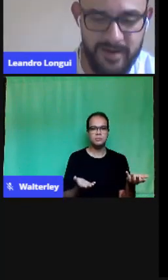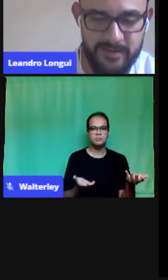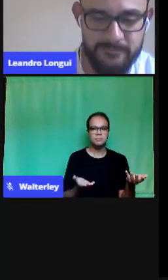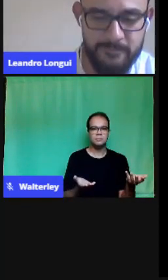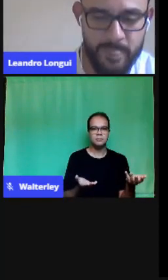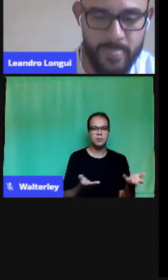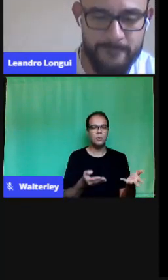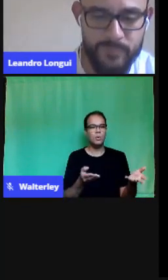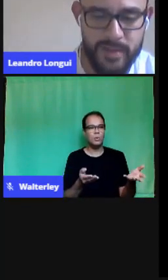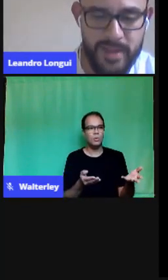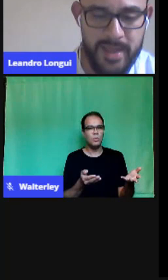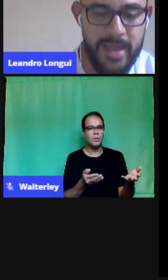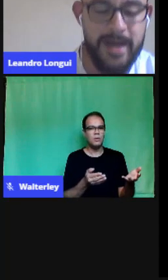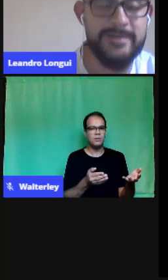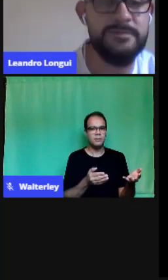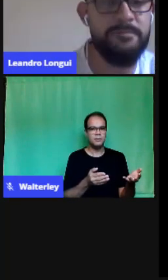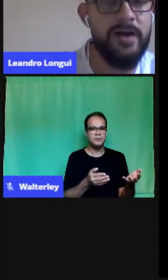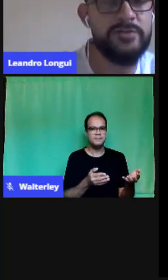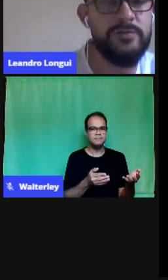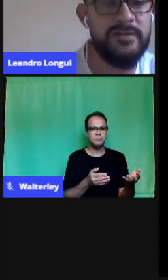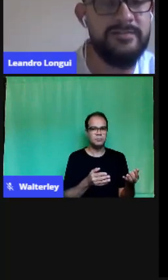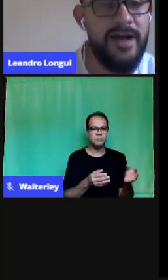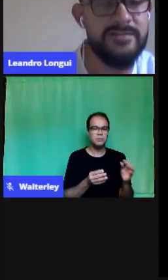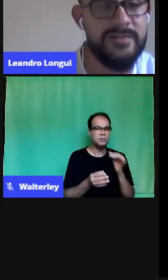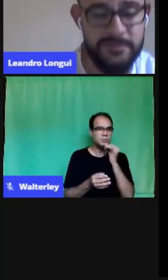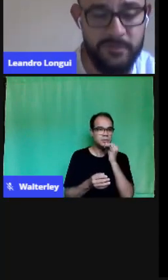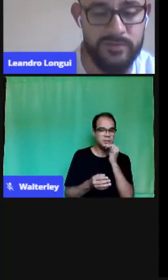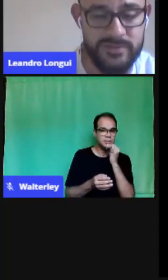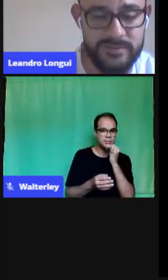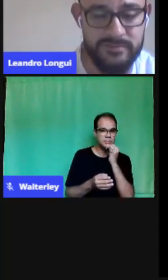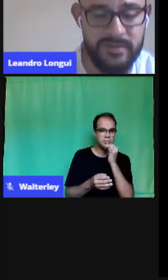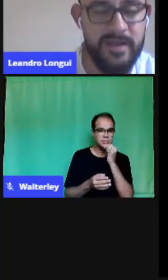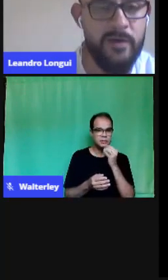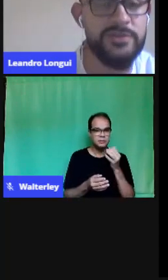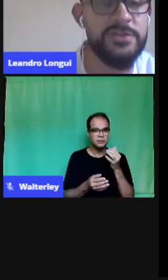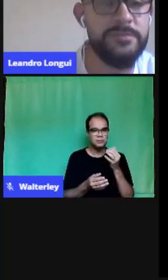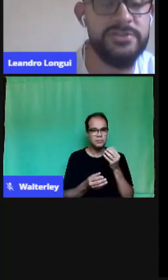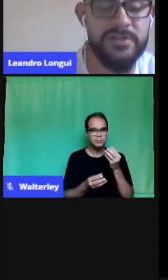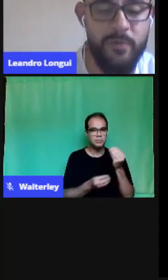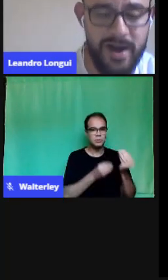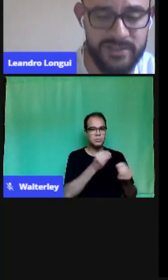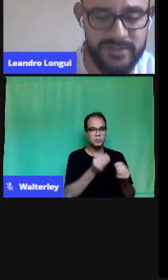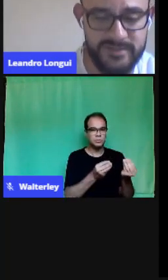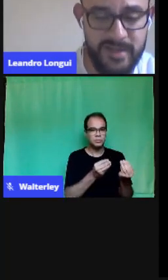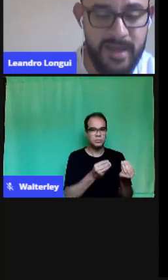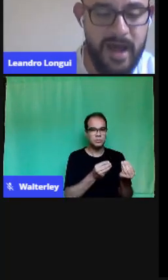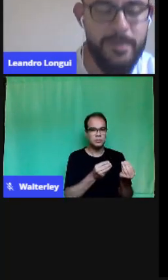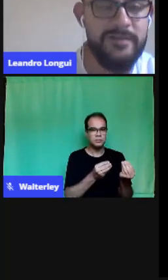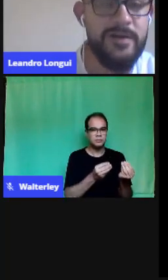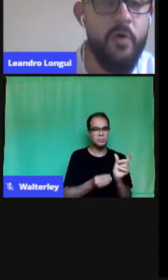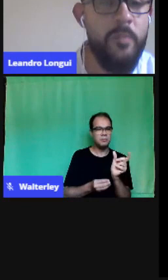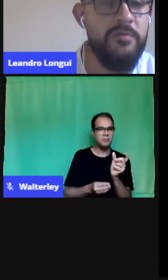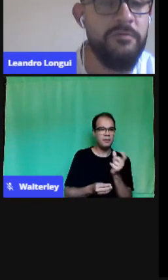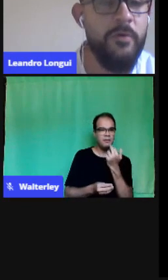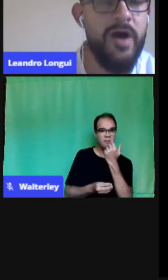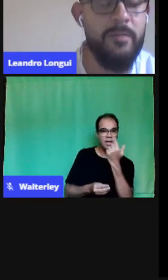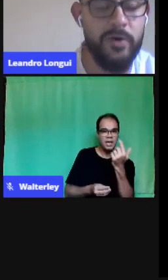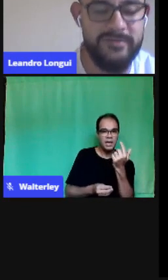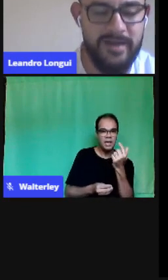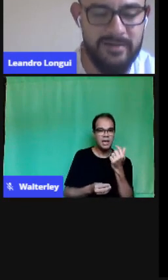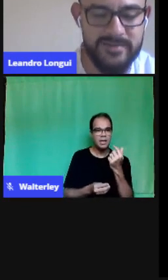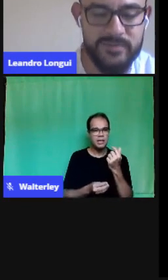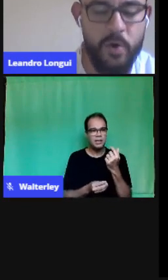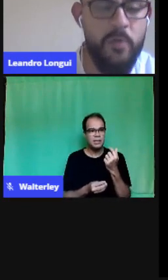nos atentar às particularidades das fontes, né, aos tipos de linguagens, a maneira como eu